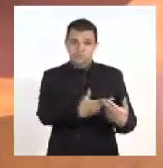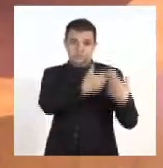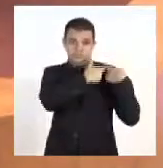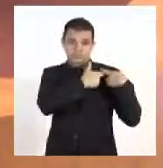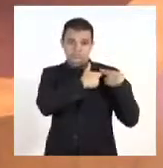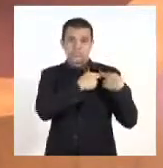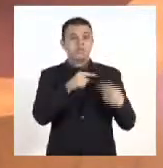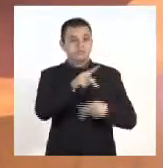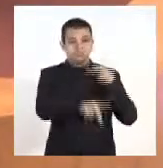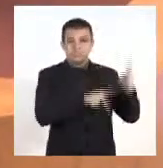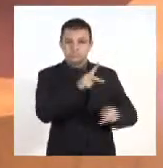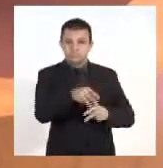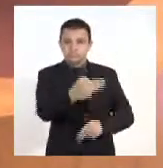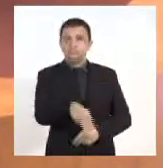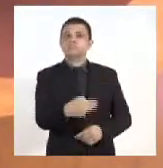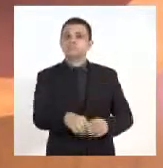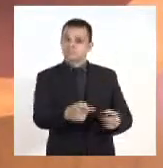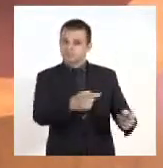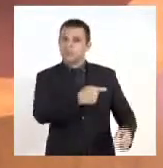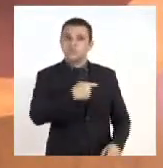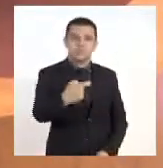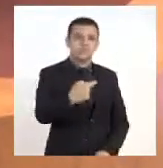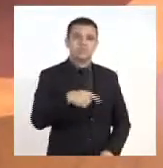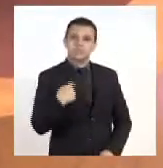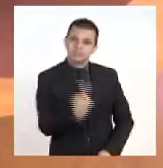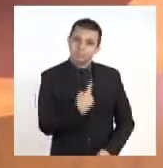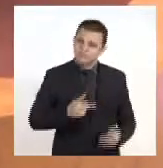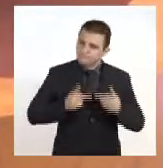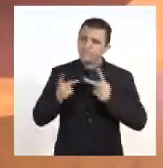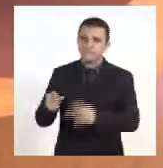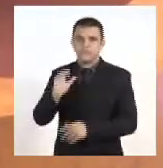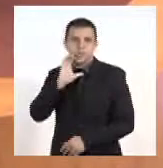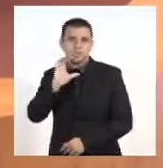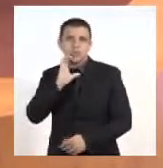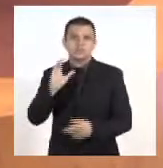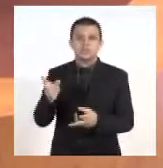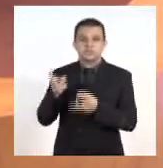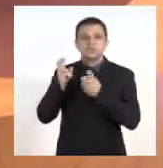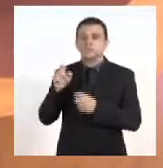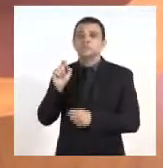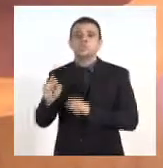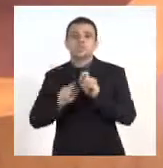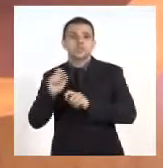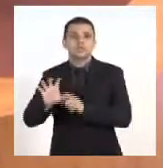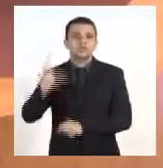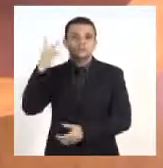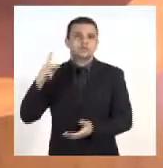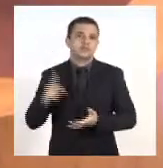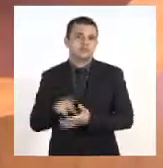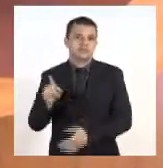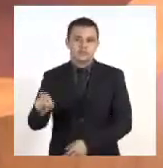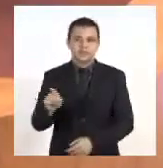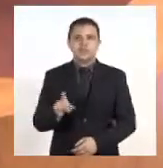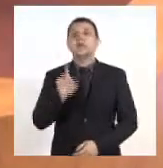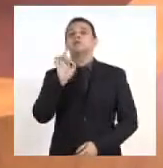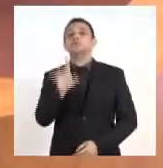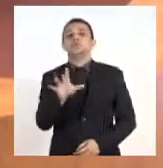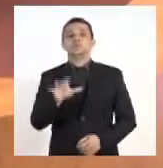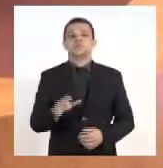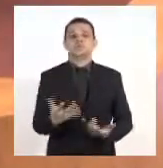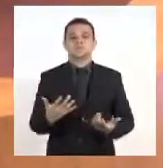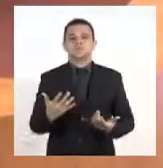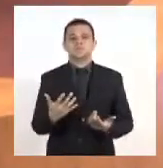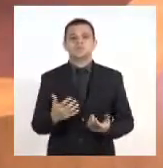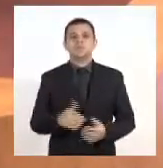Coroatá visitar essas pessoas para saber de fato o que, que aconteceu. Ficar ouvindo uma